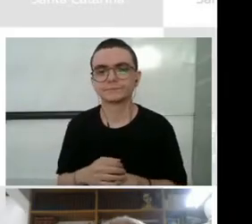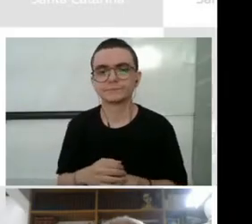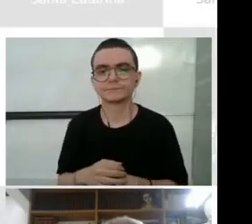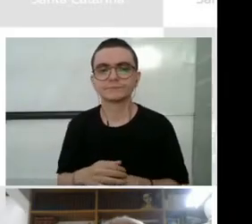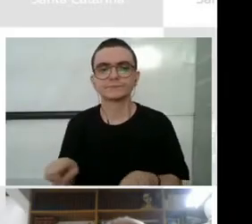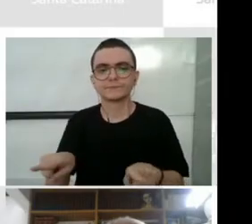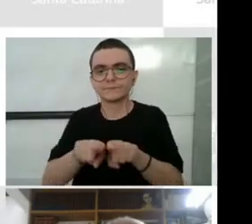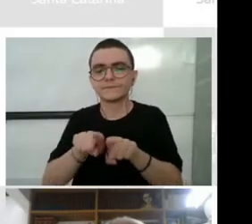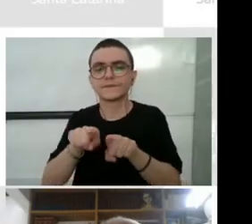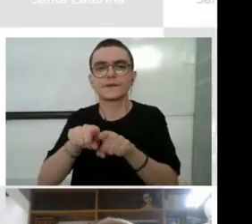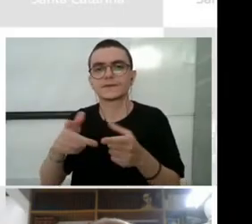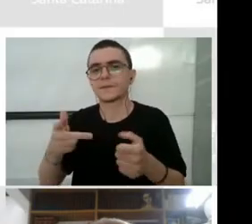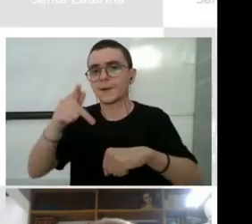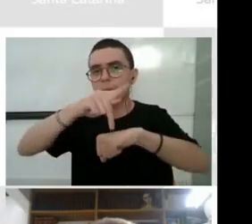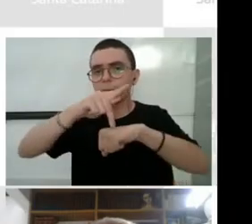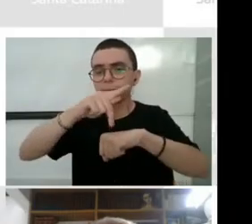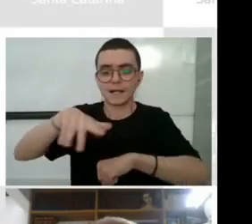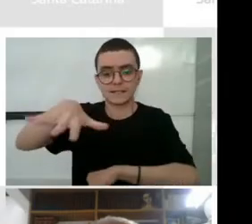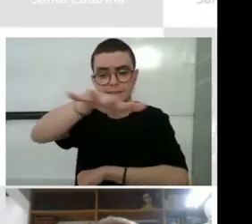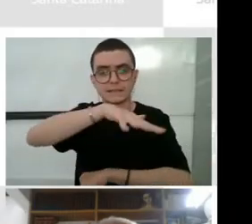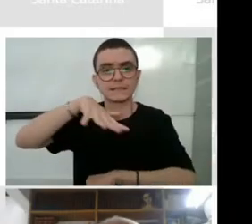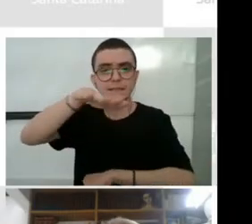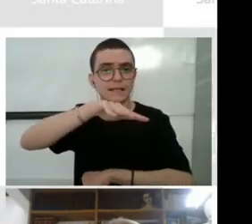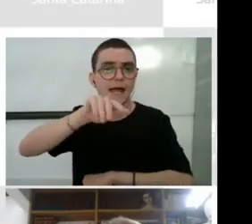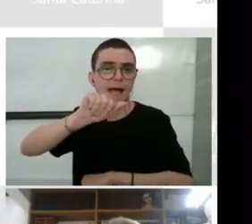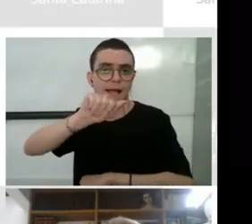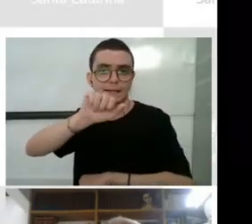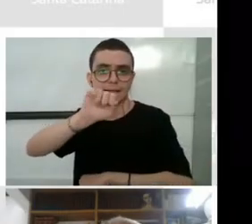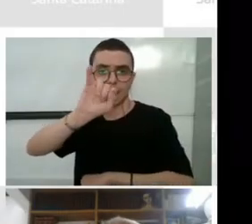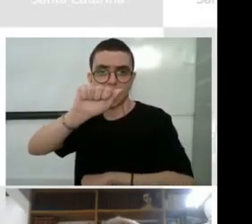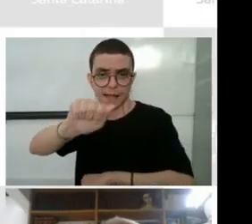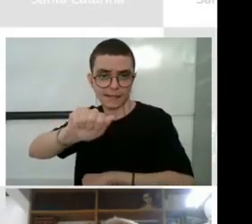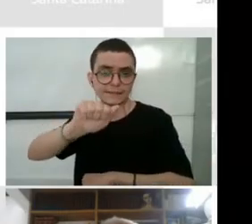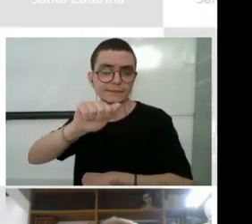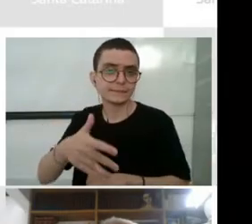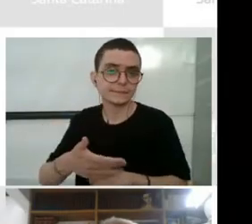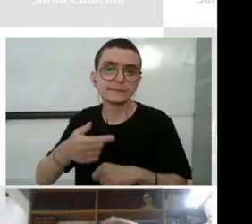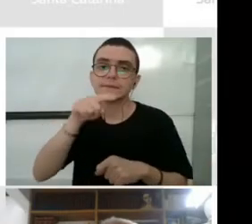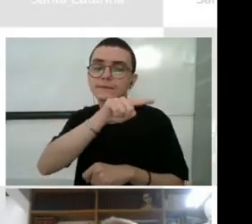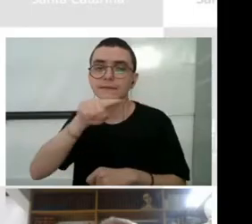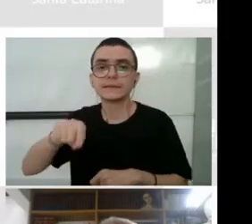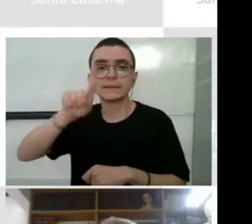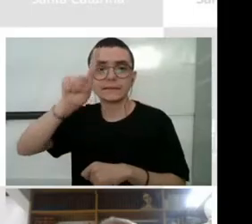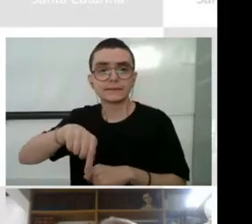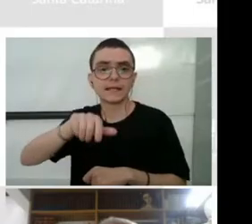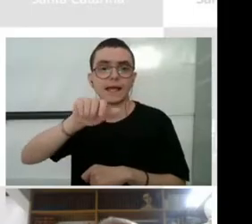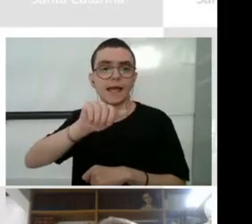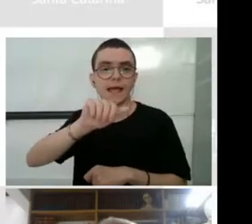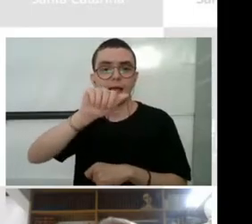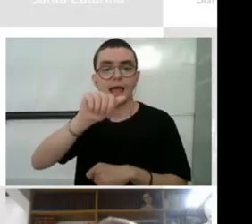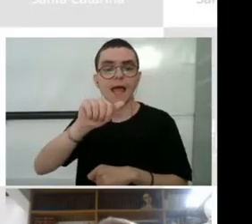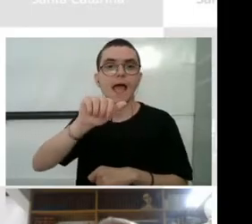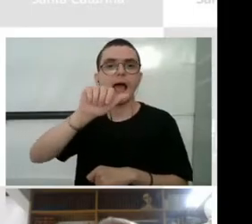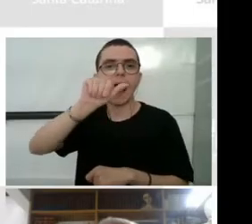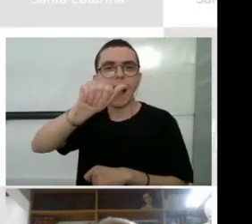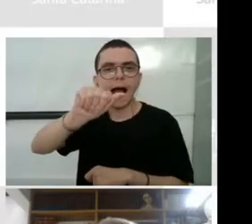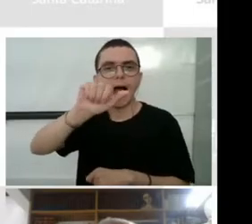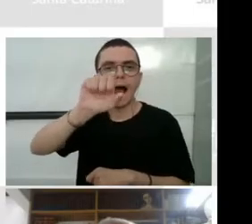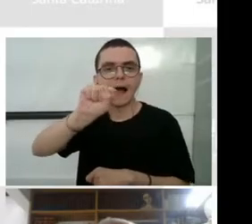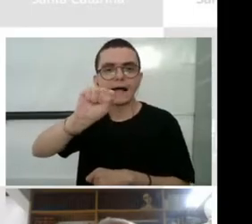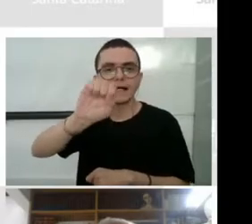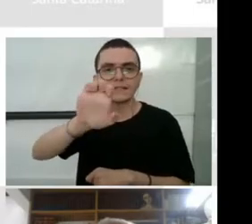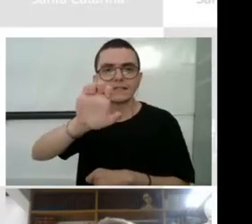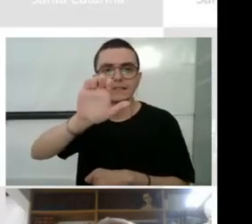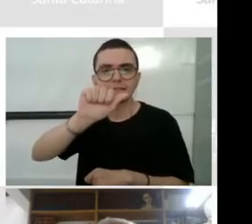territórios asiáticos, outros que a China e a Índia, né? Esses são, portanto, os Asian, né? Que nós estamos vendo